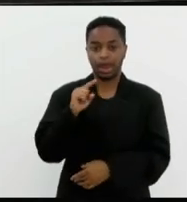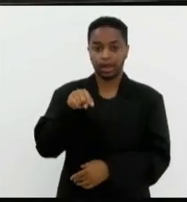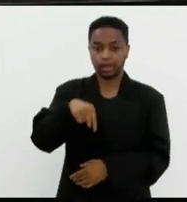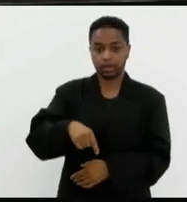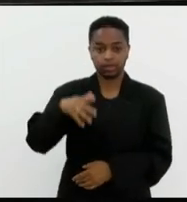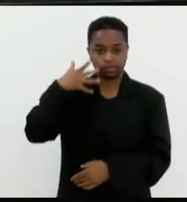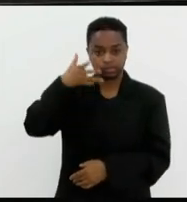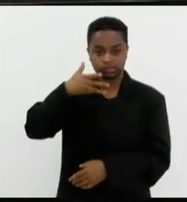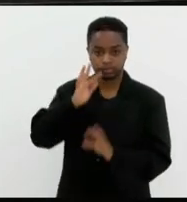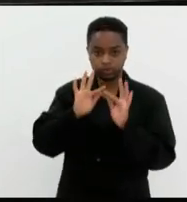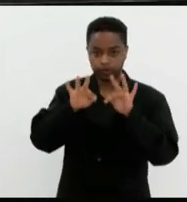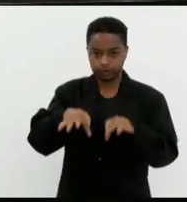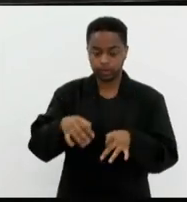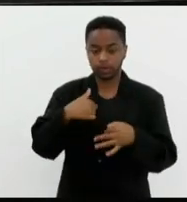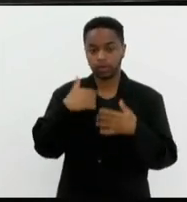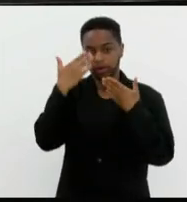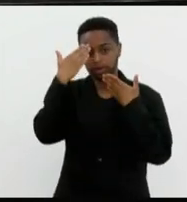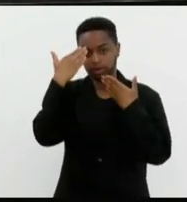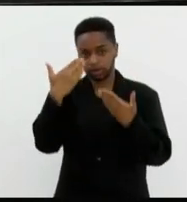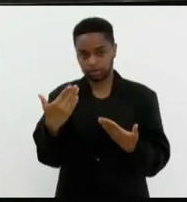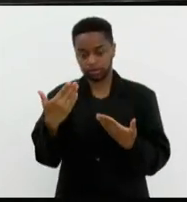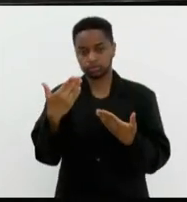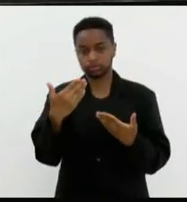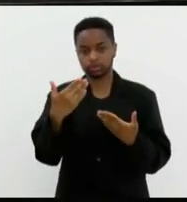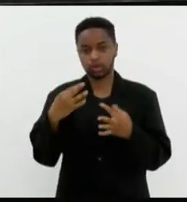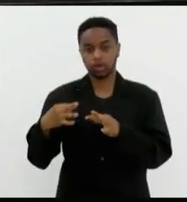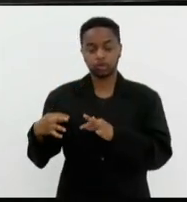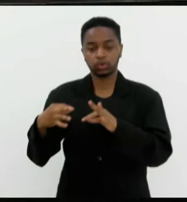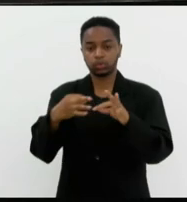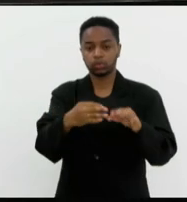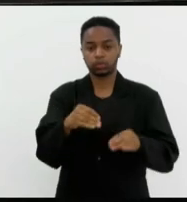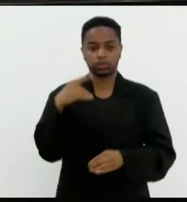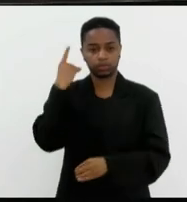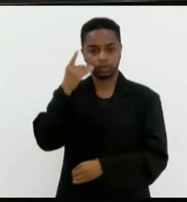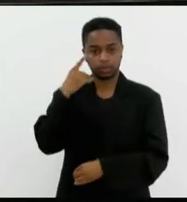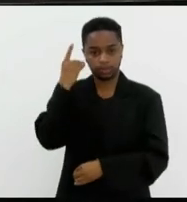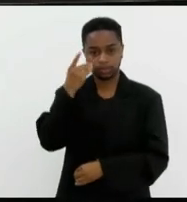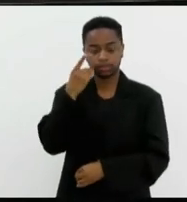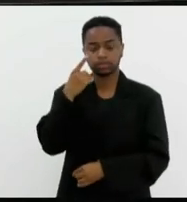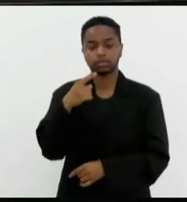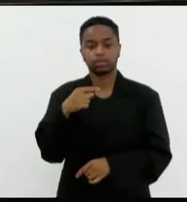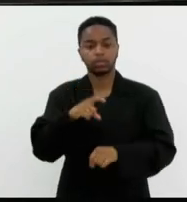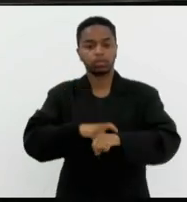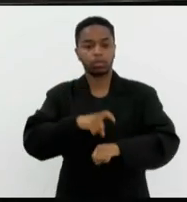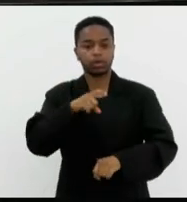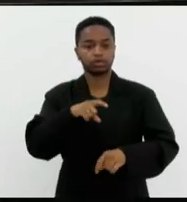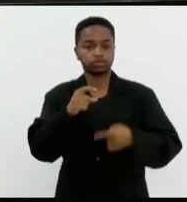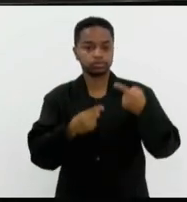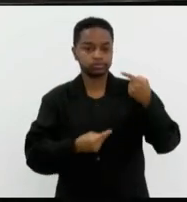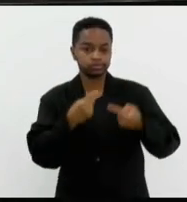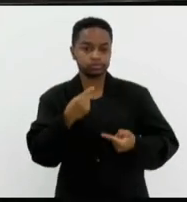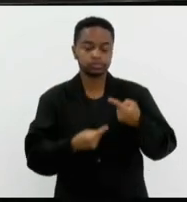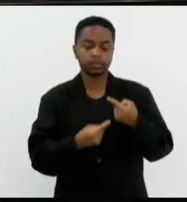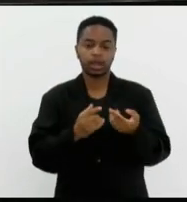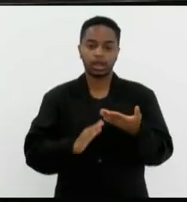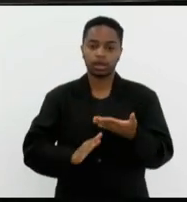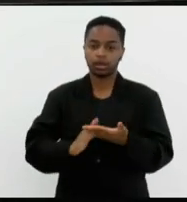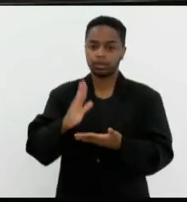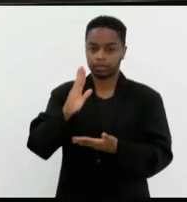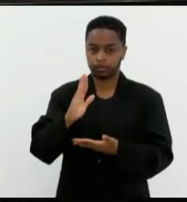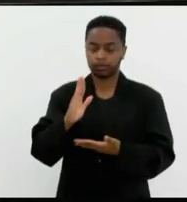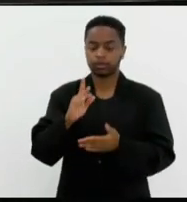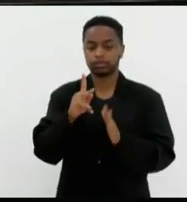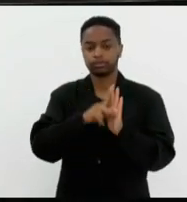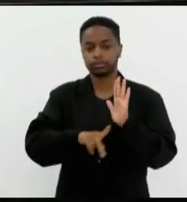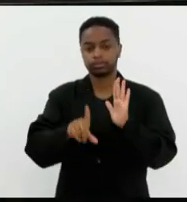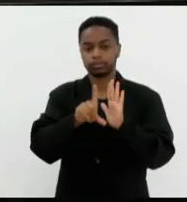meu discurso agradecendo a todos os pares que nas duas discussões aprovaram o